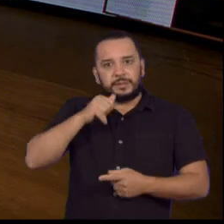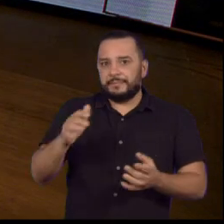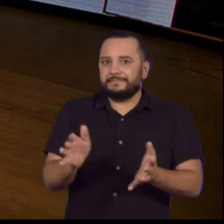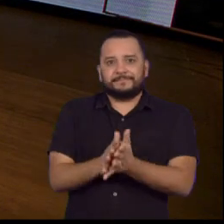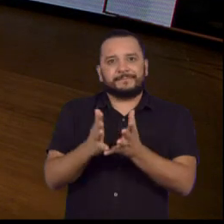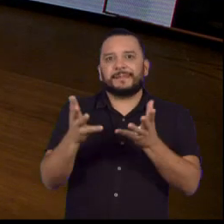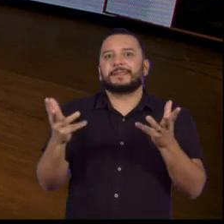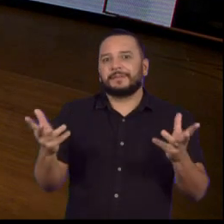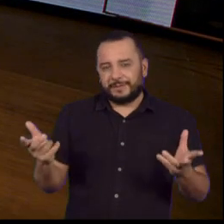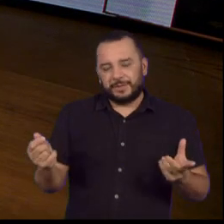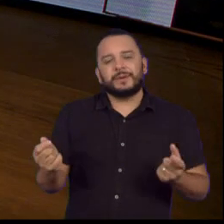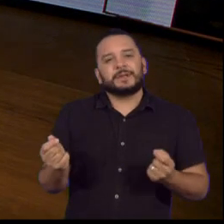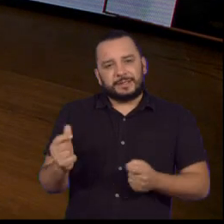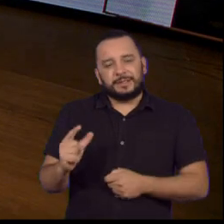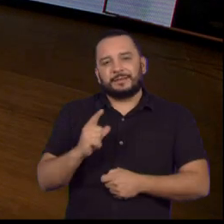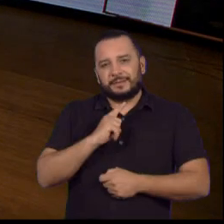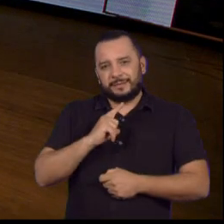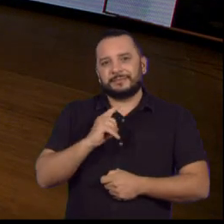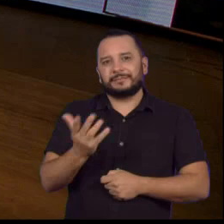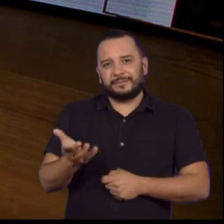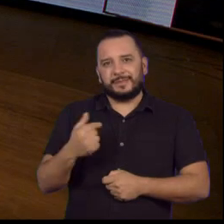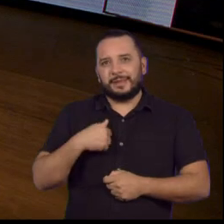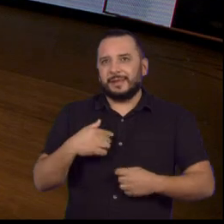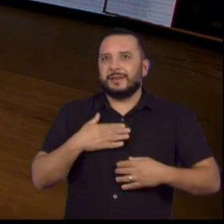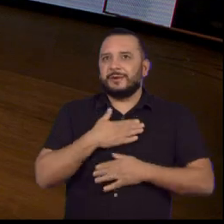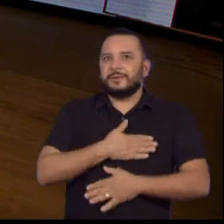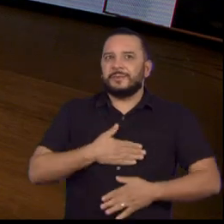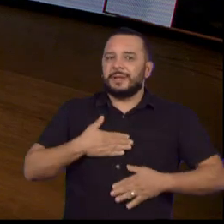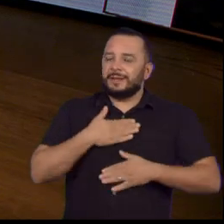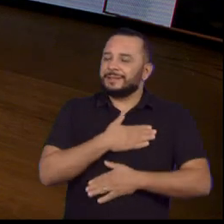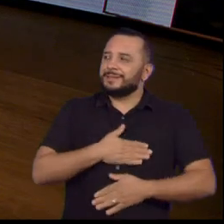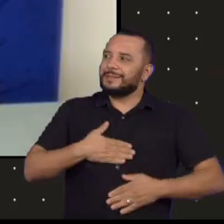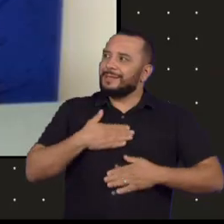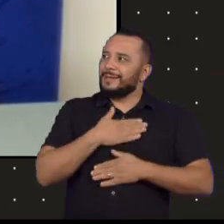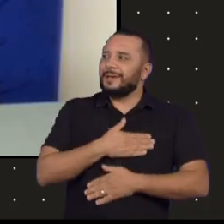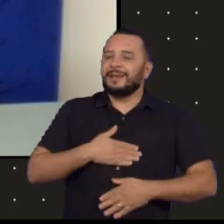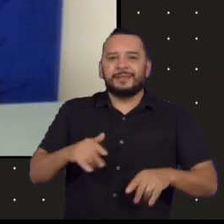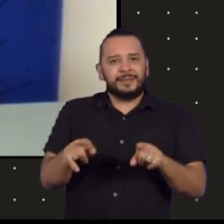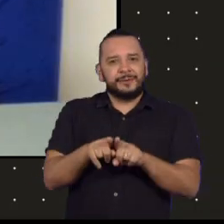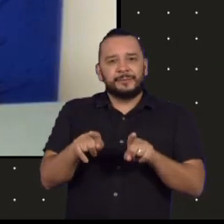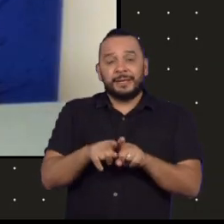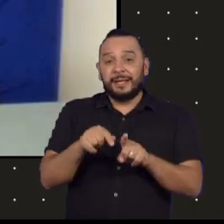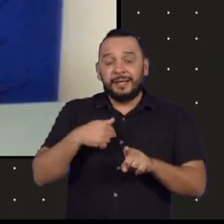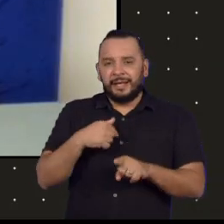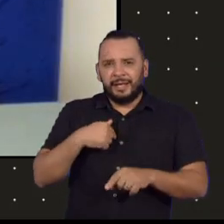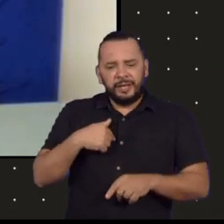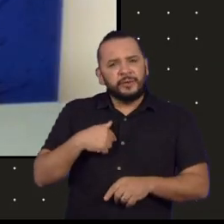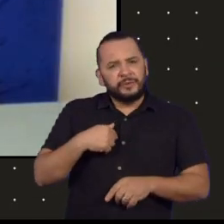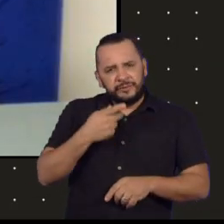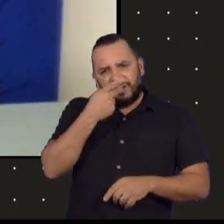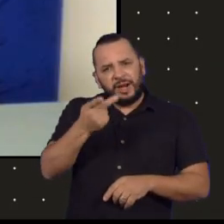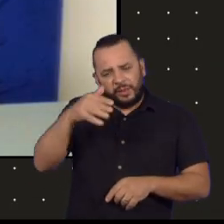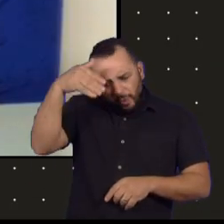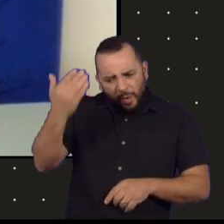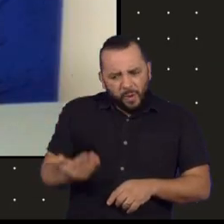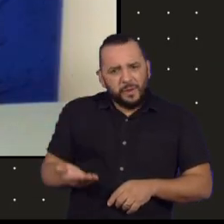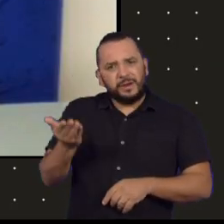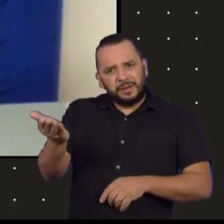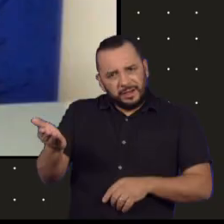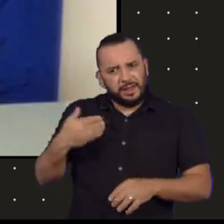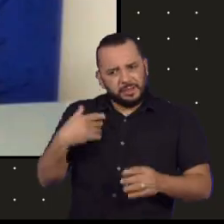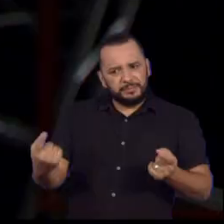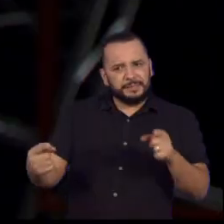que eu tenho o prazer, a honra de dizer que eu tenho essa parceria com